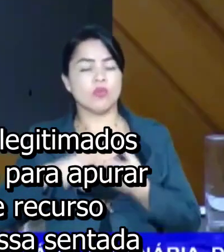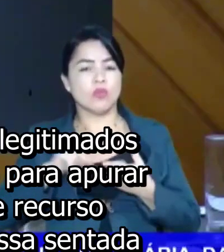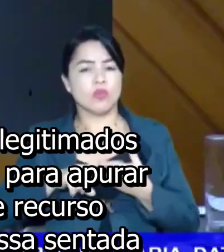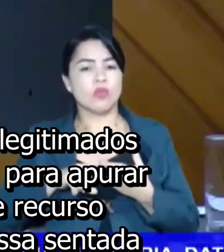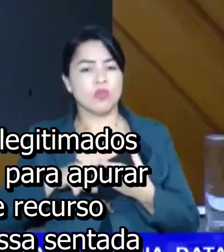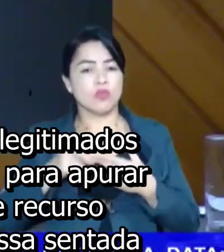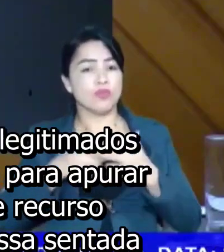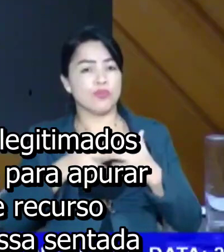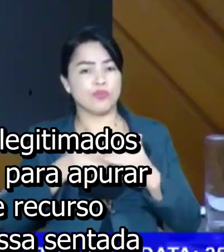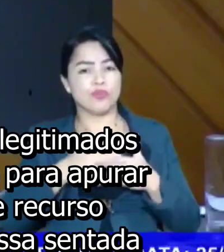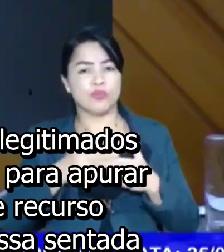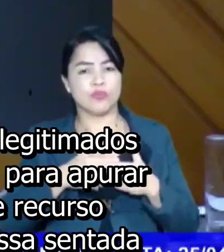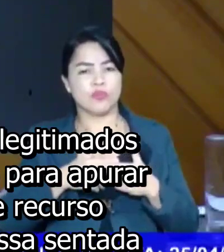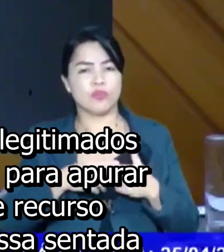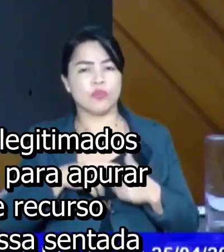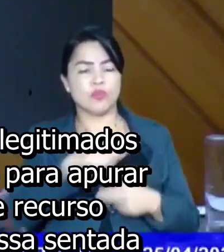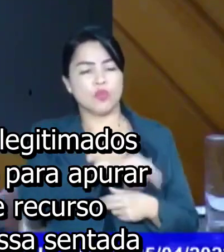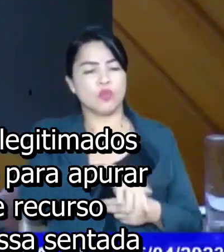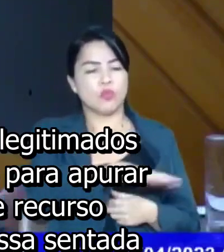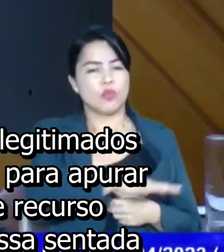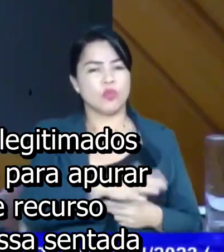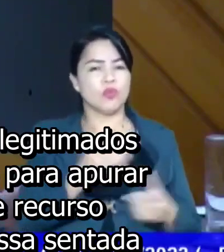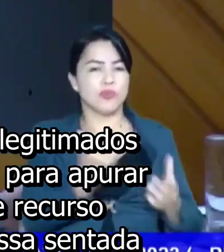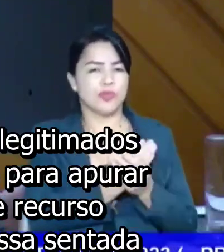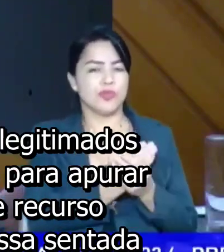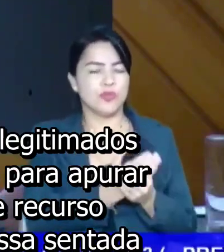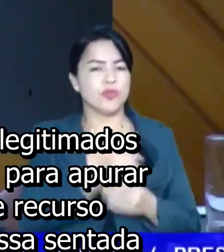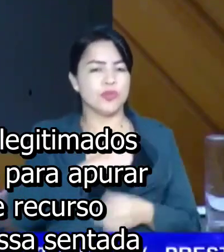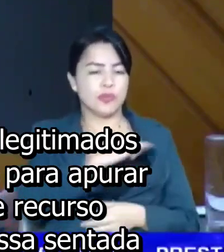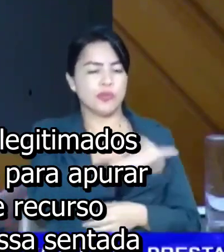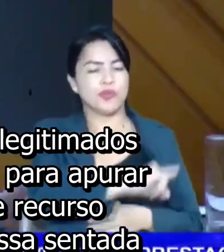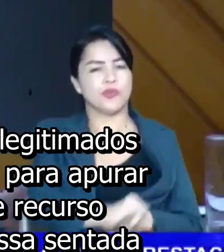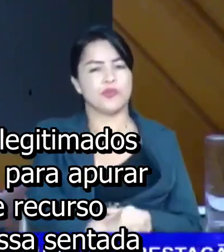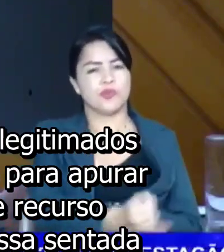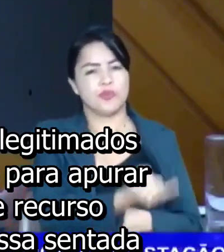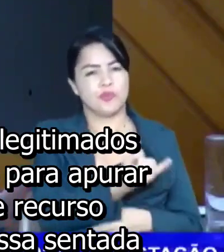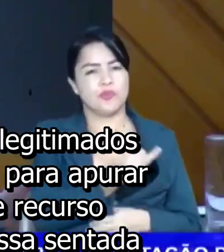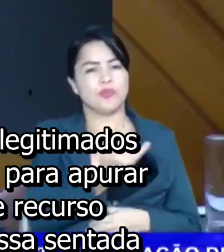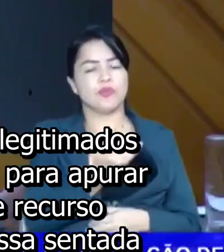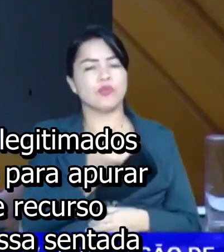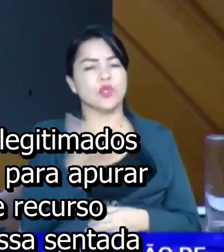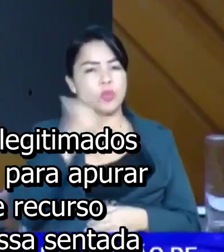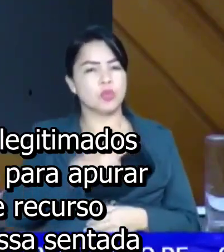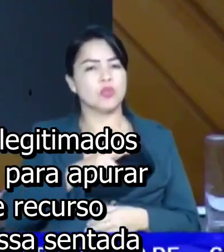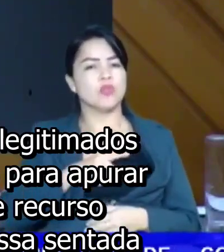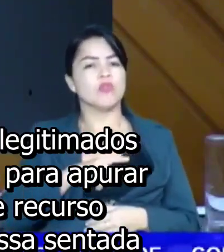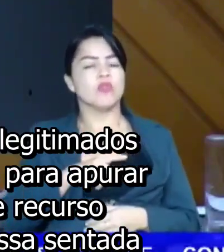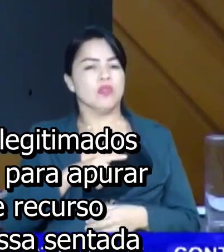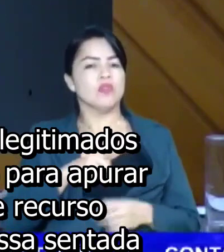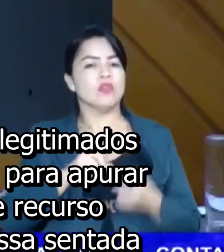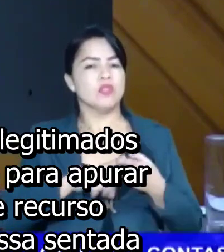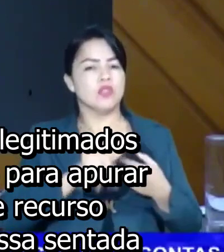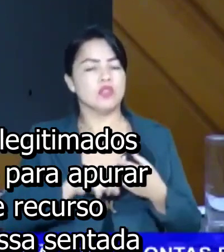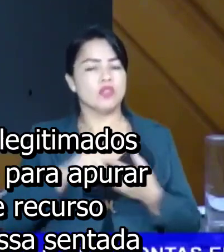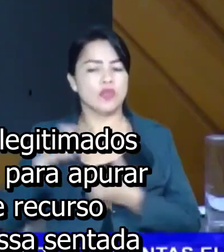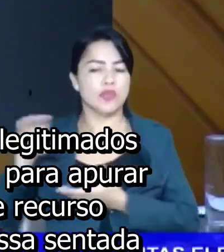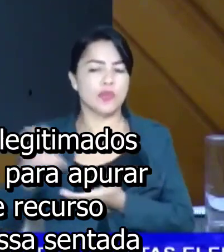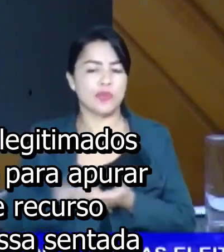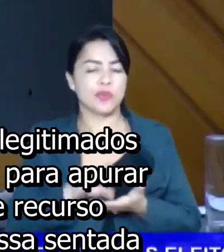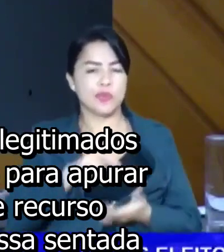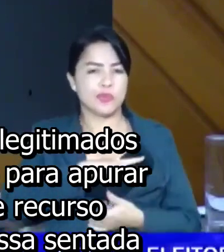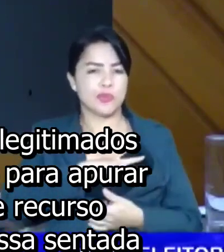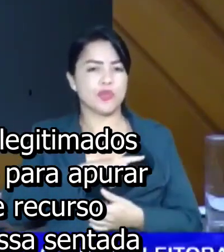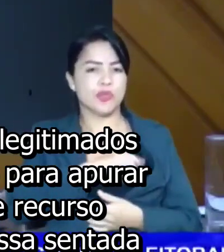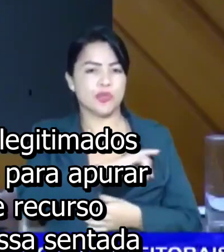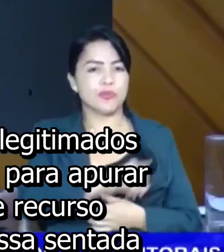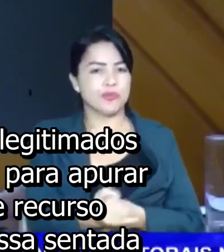legitimados, se utilizarem do meio processual adequado e oportuno para apurar eventuais irregularidades ou abusos no emprego de recurso público.